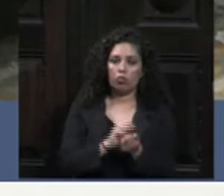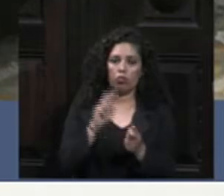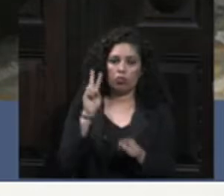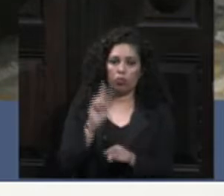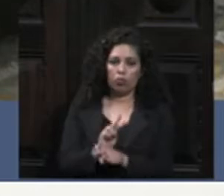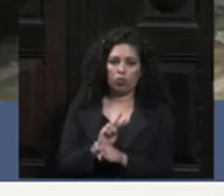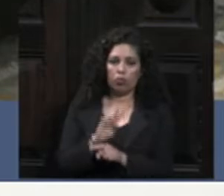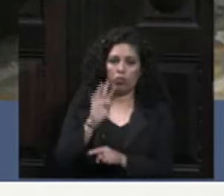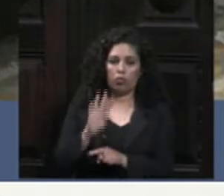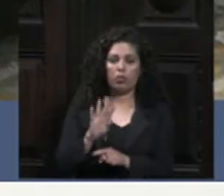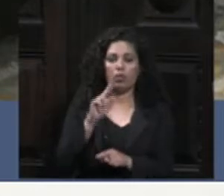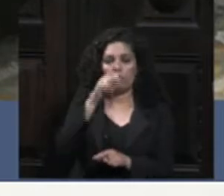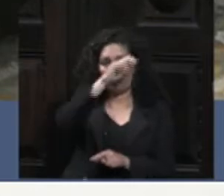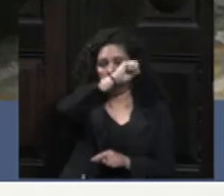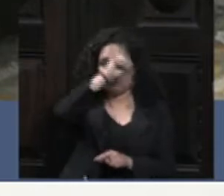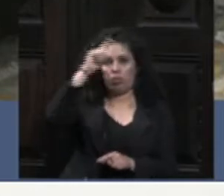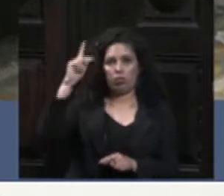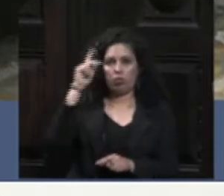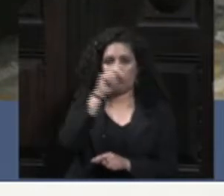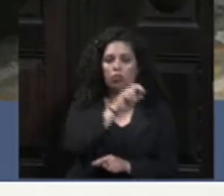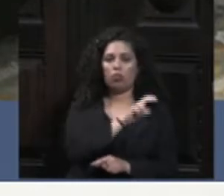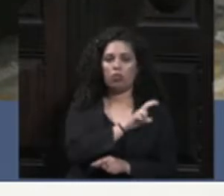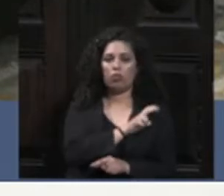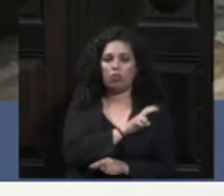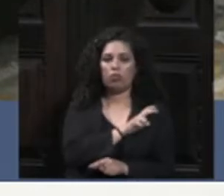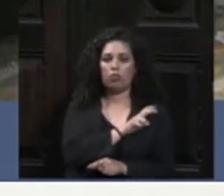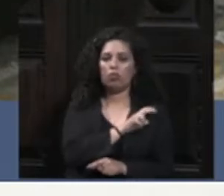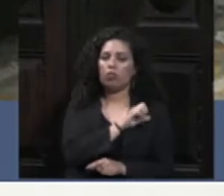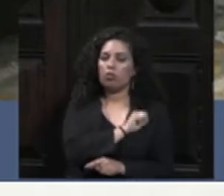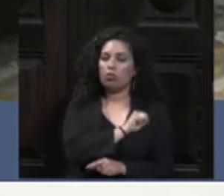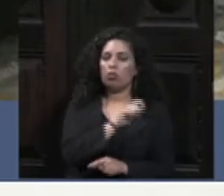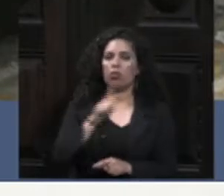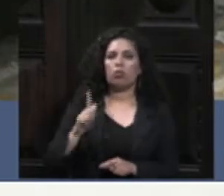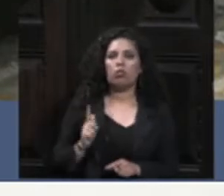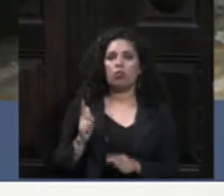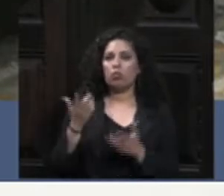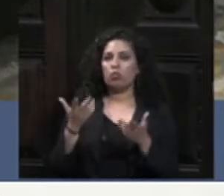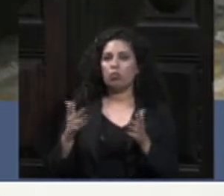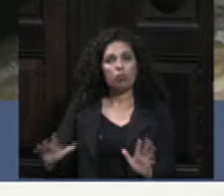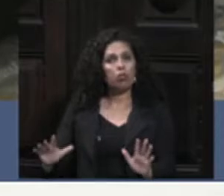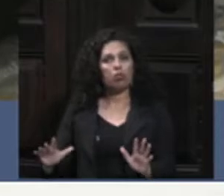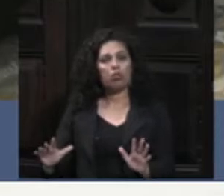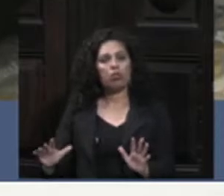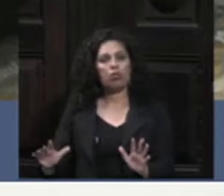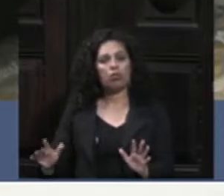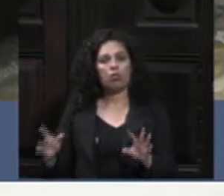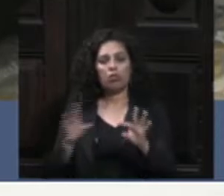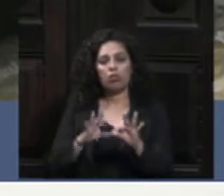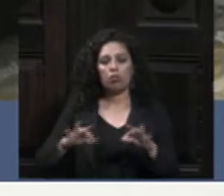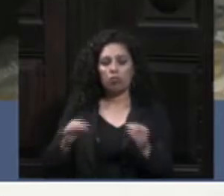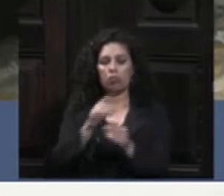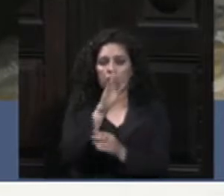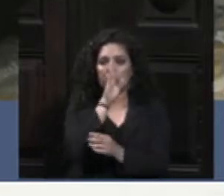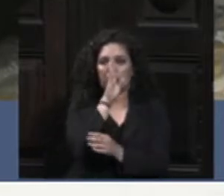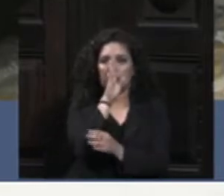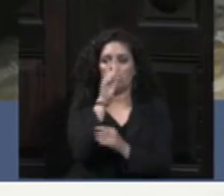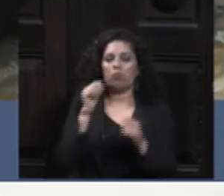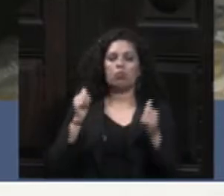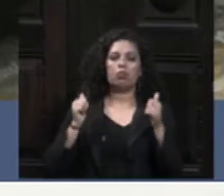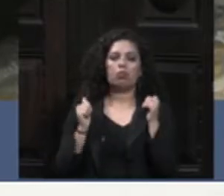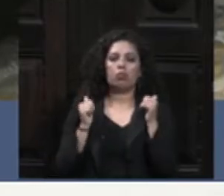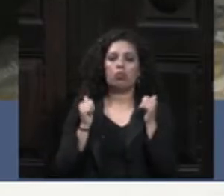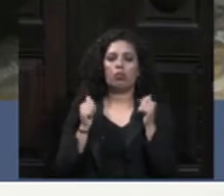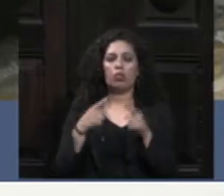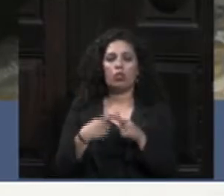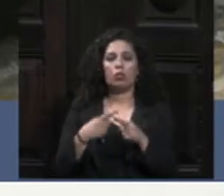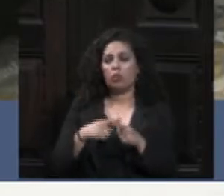São Gonçalo tem resistido a apresentar uma solução que passa, obviamente, por oferecer um